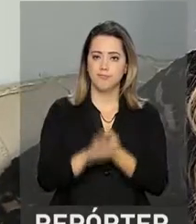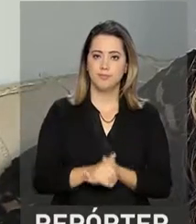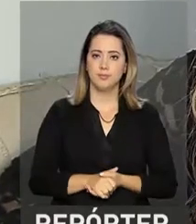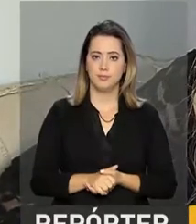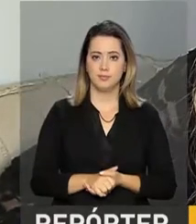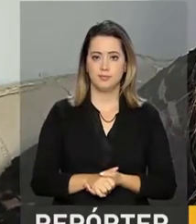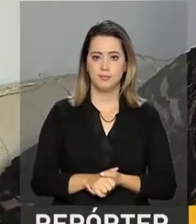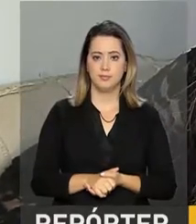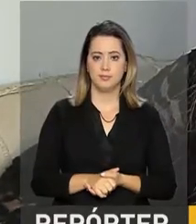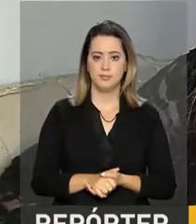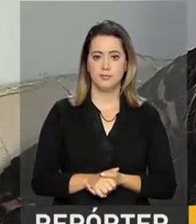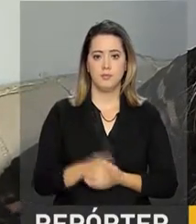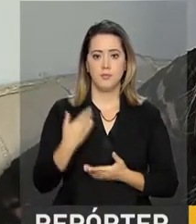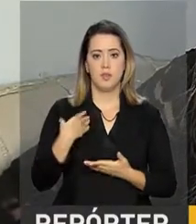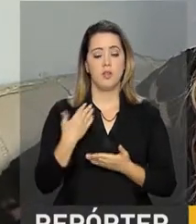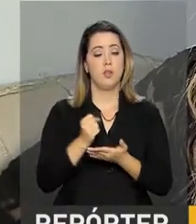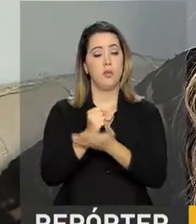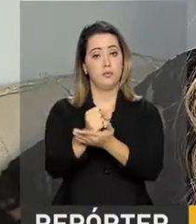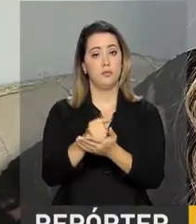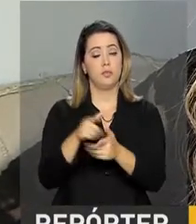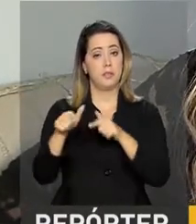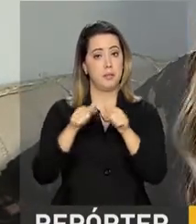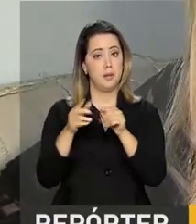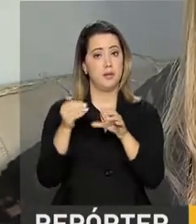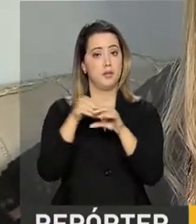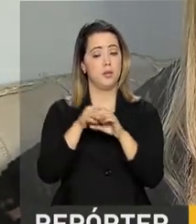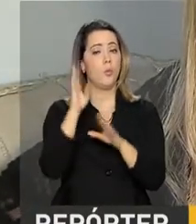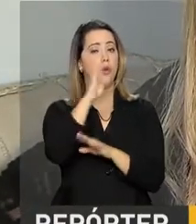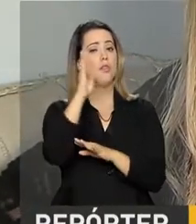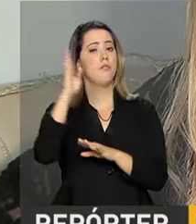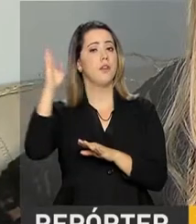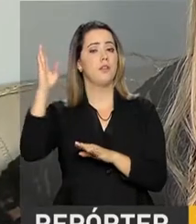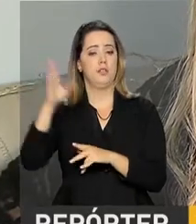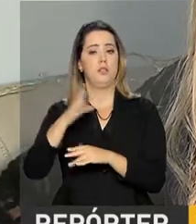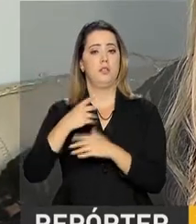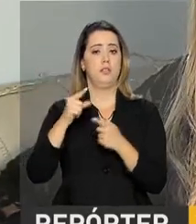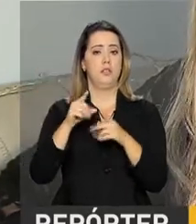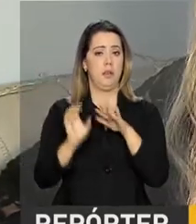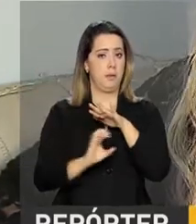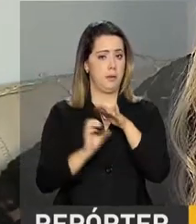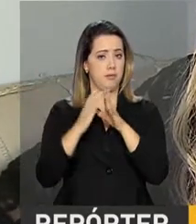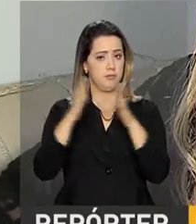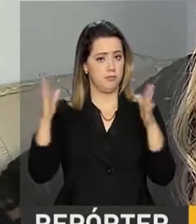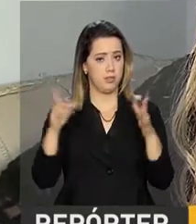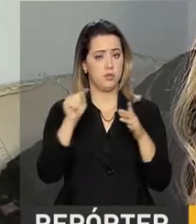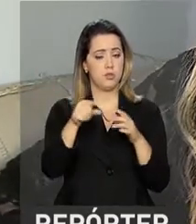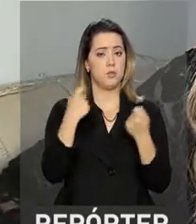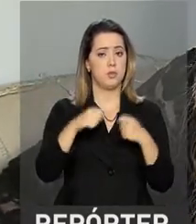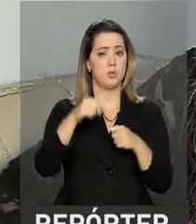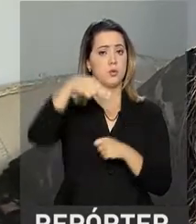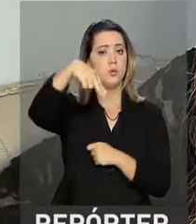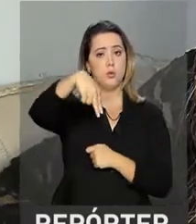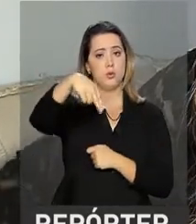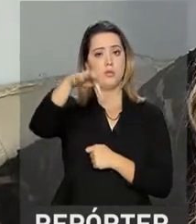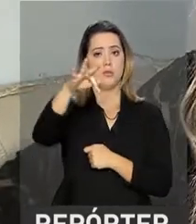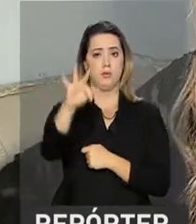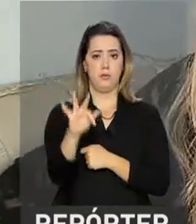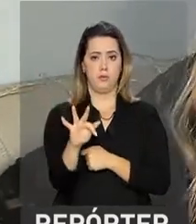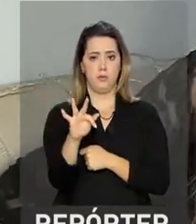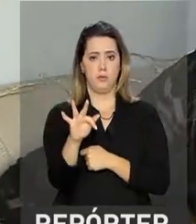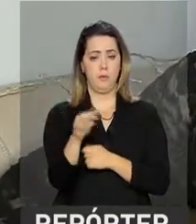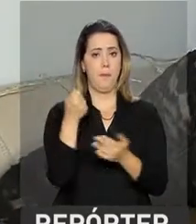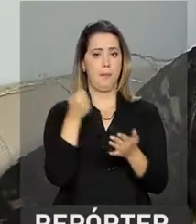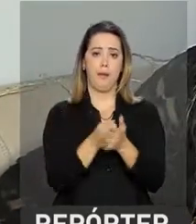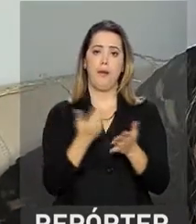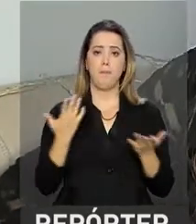prestei um serviço uma grande livraria e ela exigiu essa a nota fiscal pra mim é para fazer o